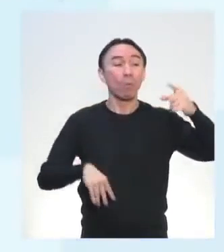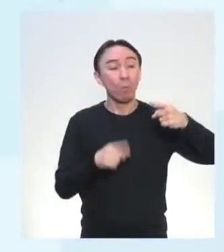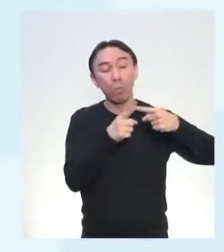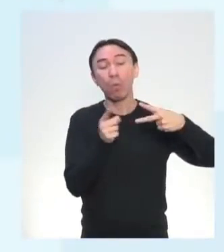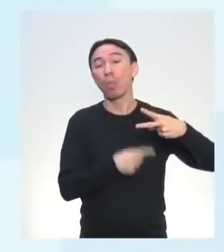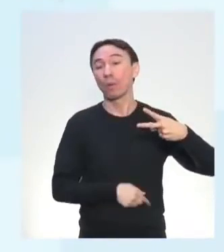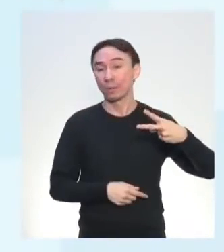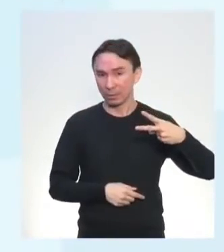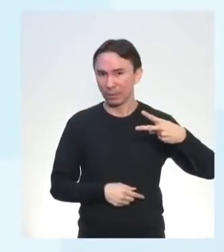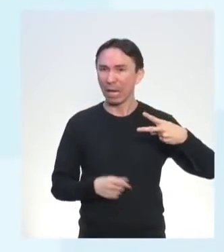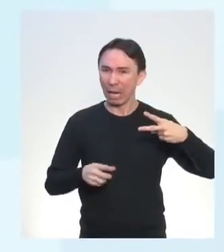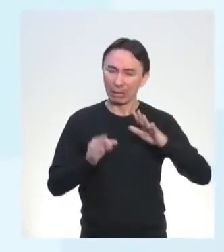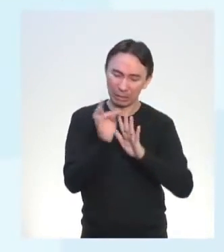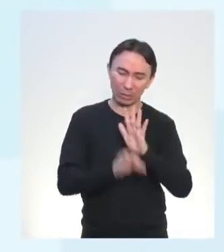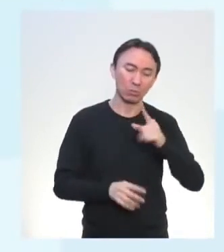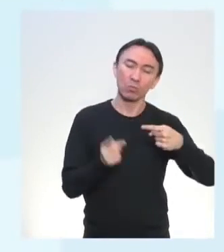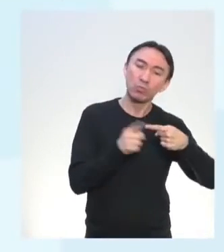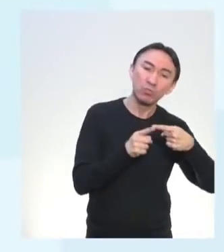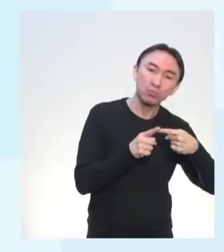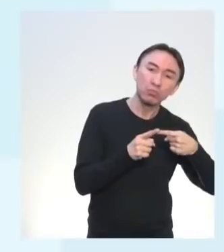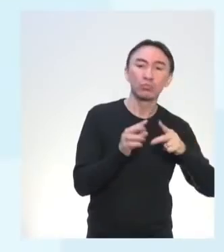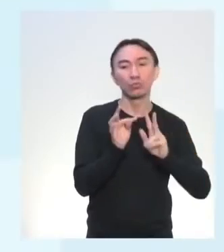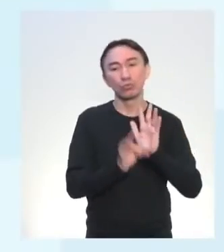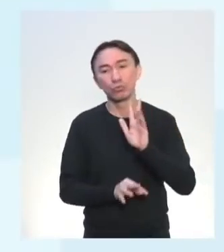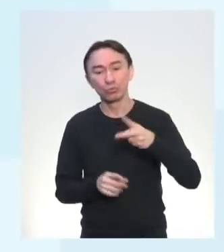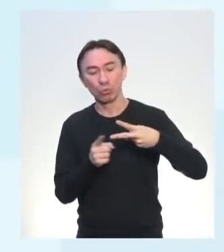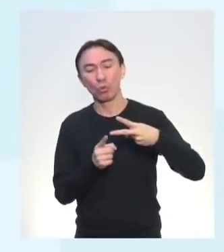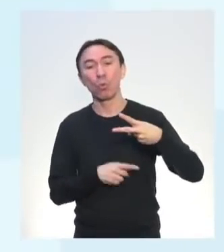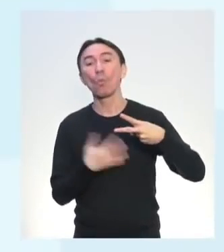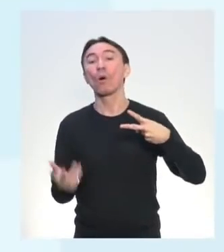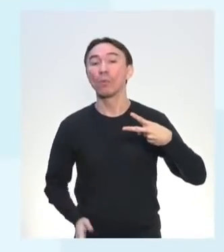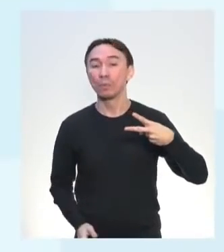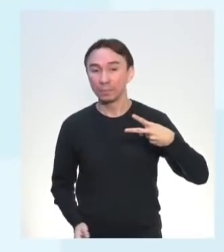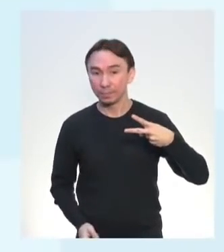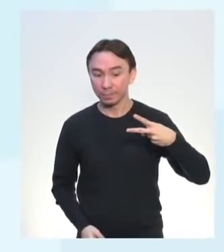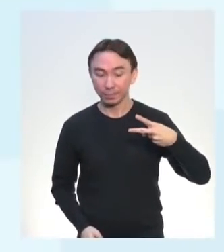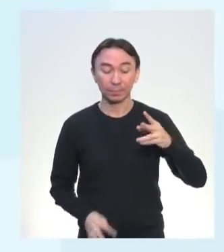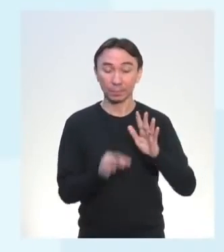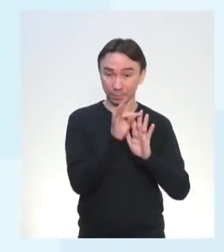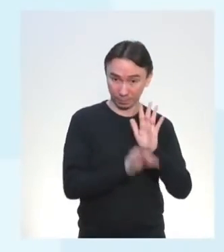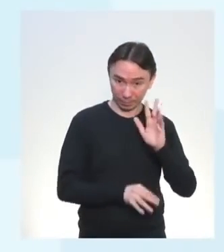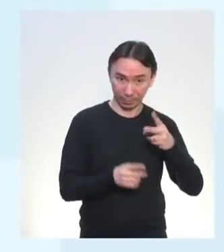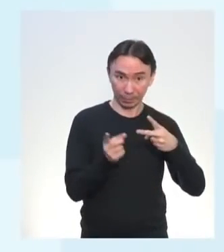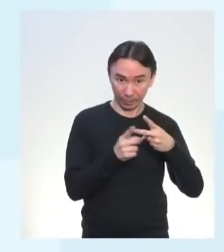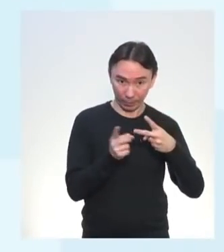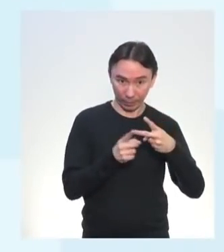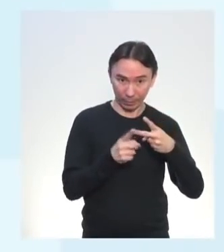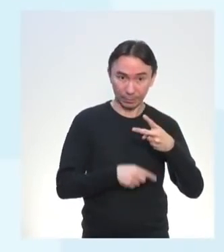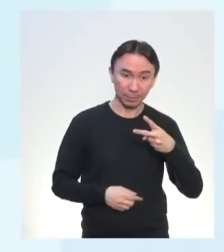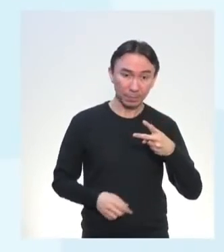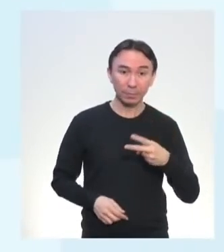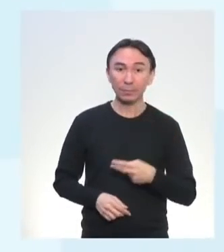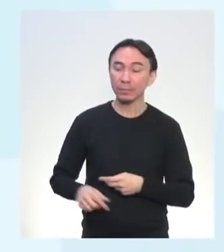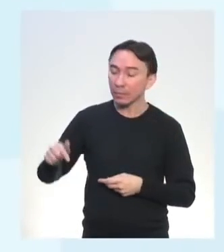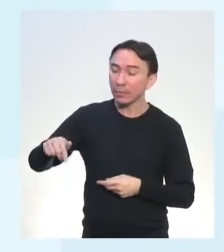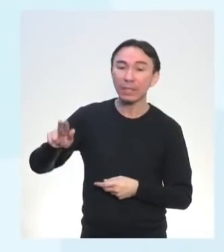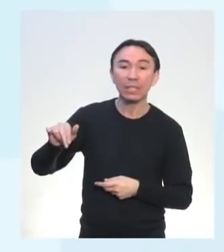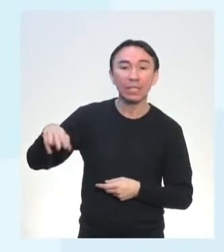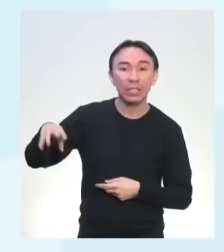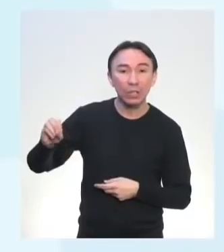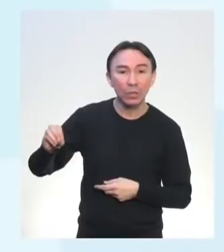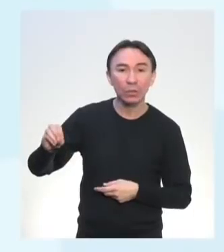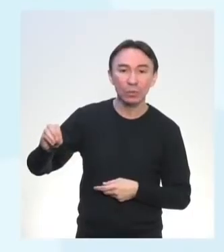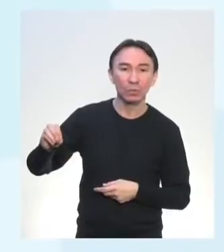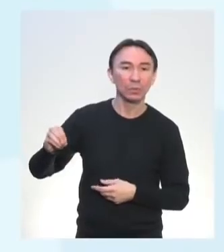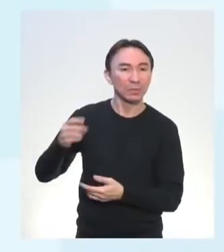alternativa 1? É o texto 1? Ou é o texto 2? Olha o texto 1. Quino se juntou ao panteão de Cortázar, Borges e Sábato.